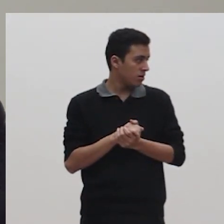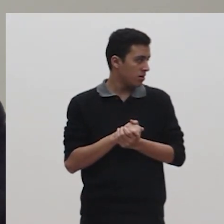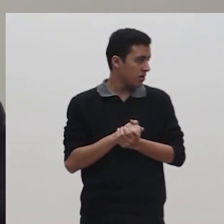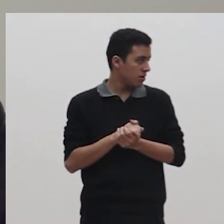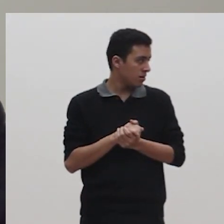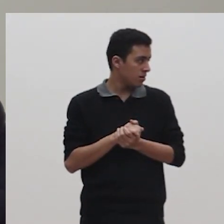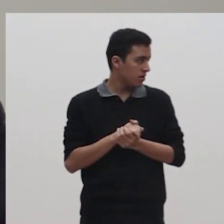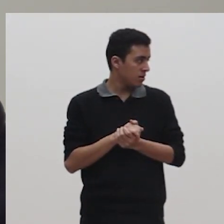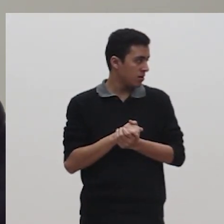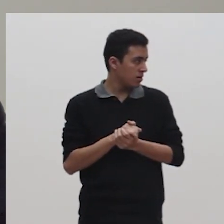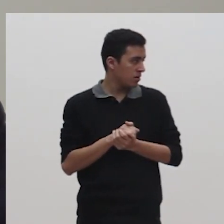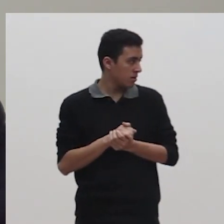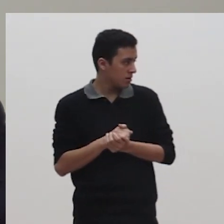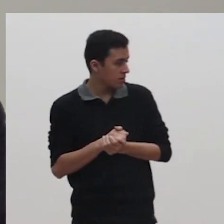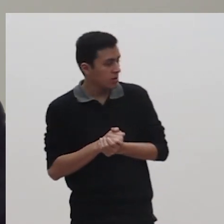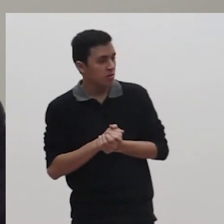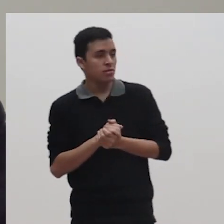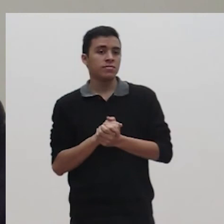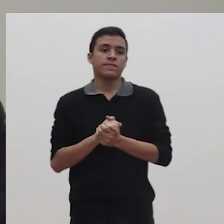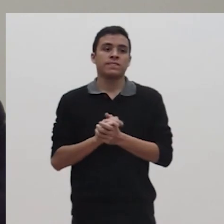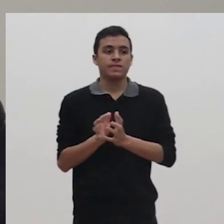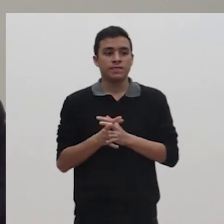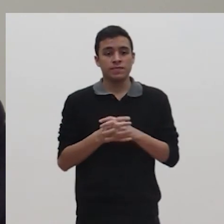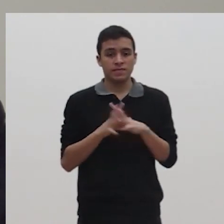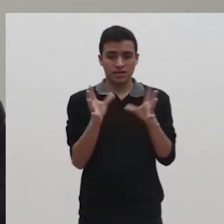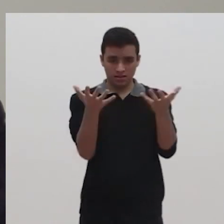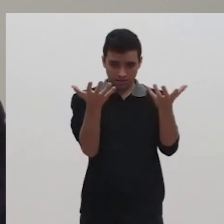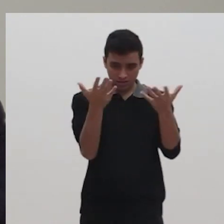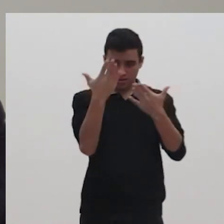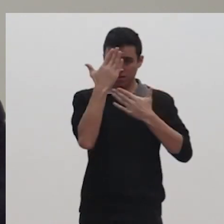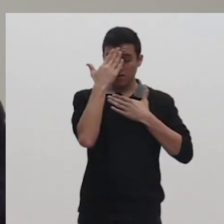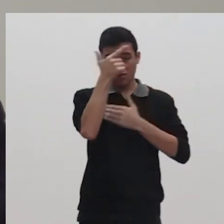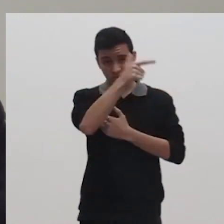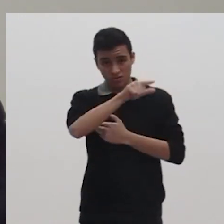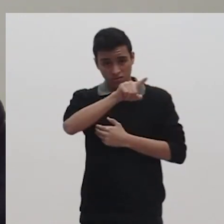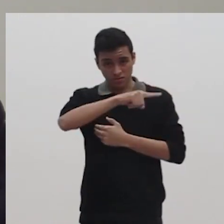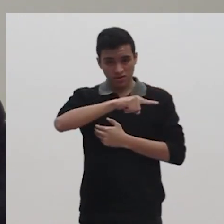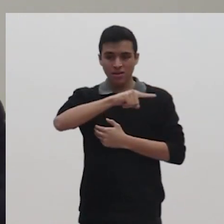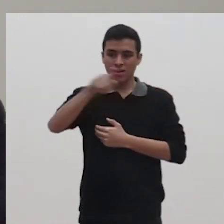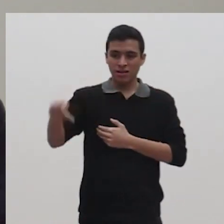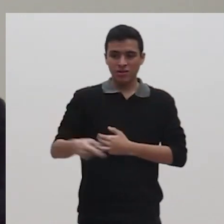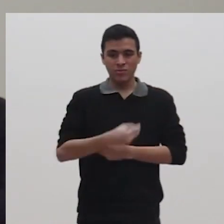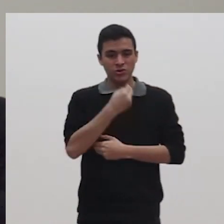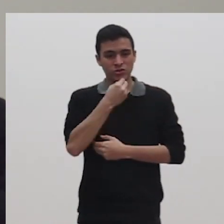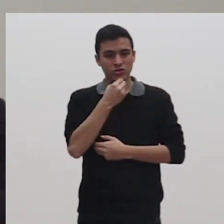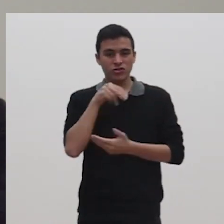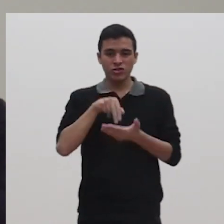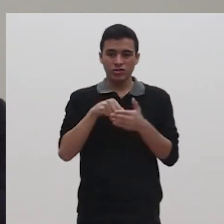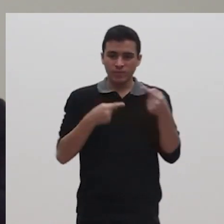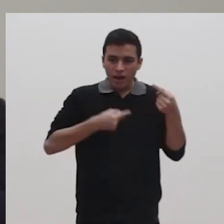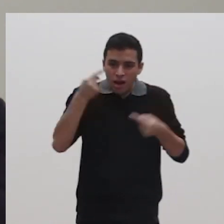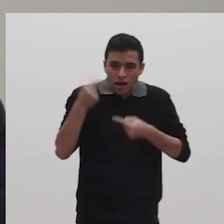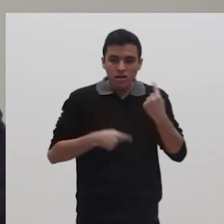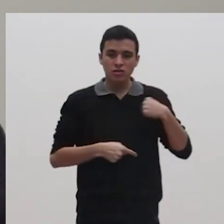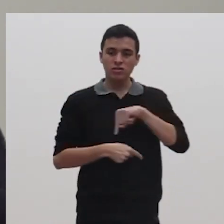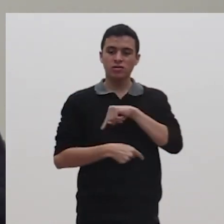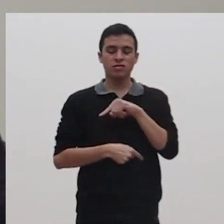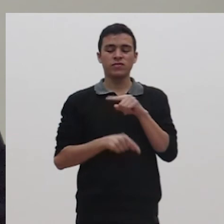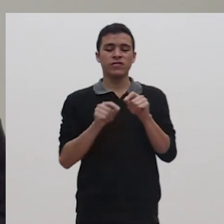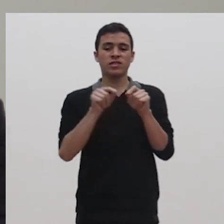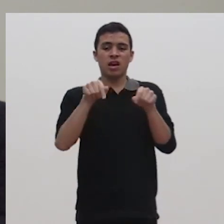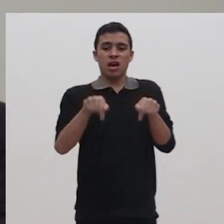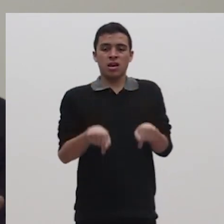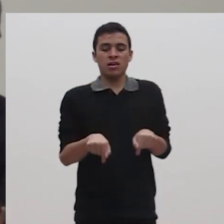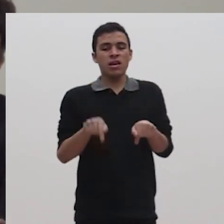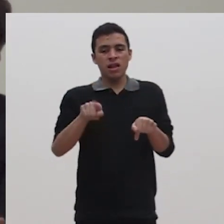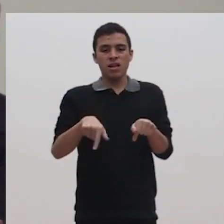Vamos recomeçar aqui, partidas. Obrigada. Queria agradecer mais uma vez a oportunidade desse debate, dizer que o que nós estamos fazendo aqui é